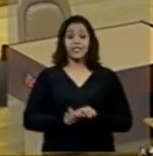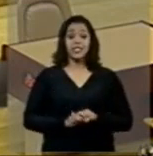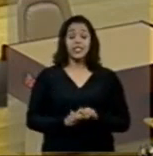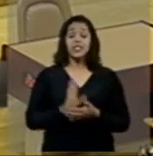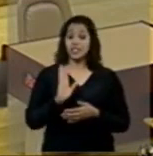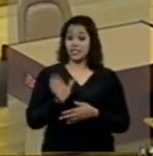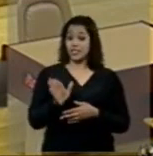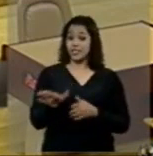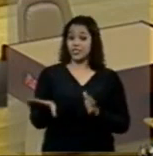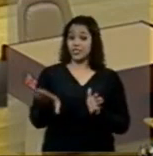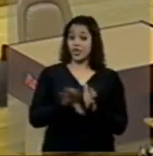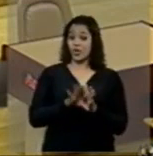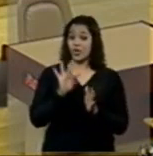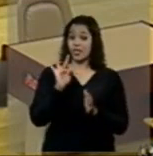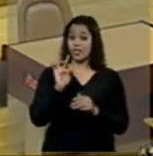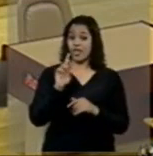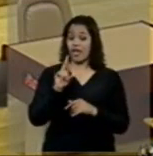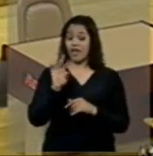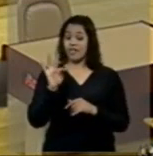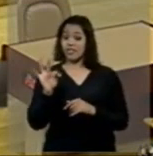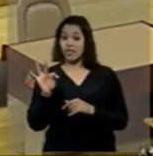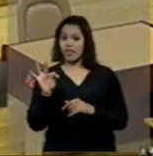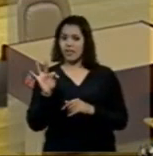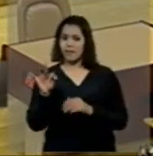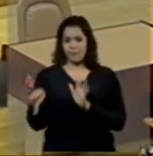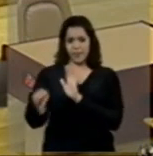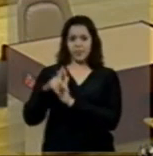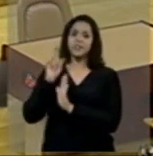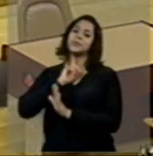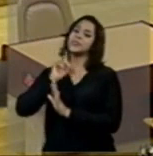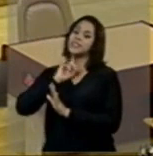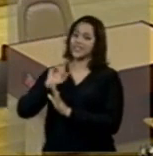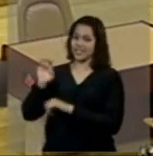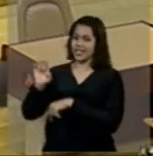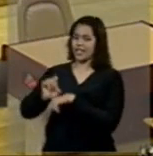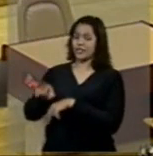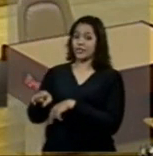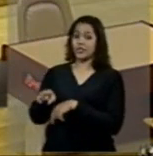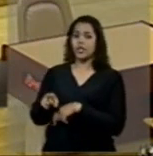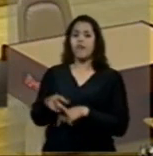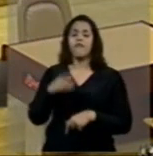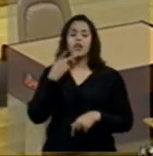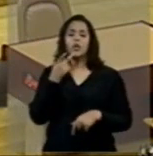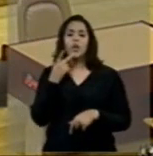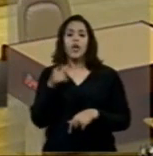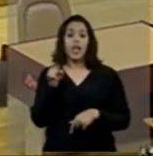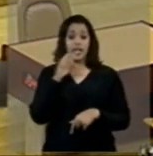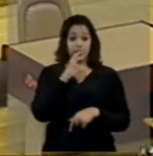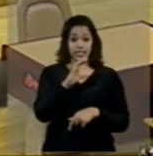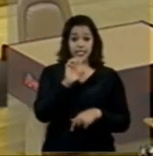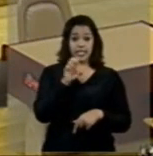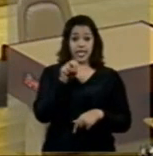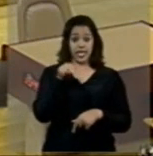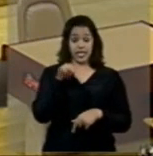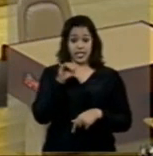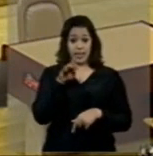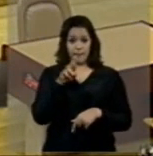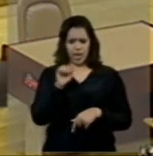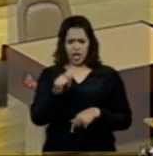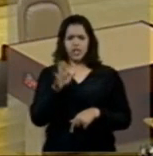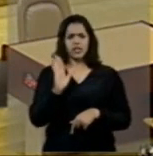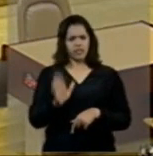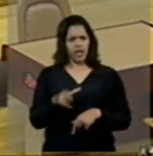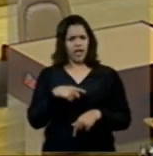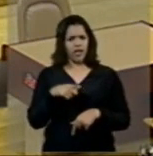E chegou o TRT Mineiro à conclusão de que, aspas, a reclamada tinha pleno controle sobre